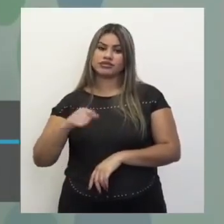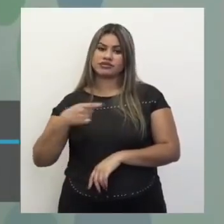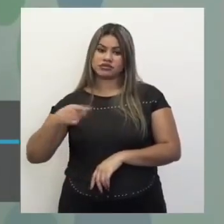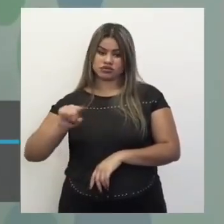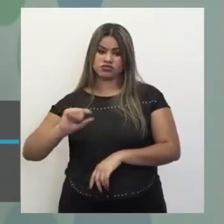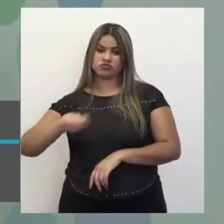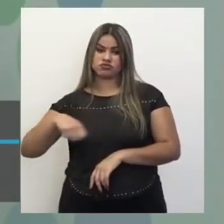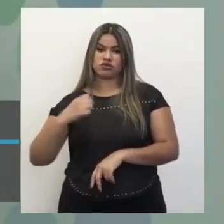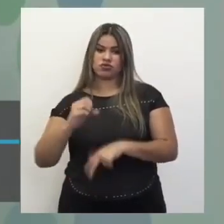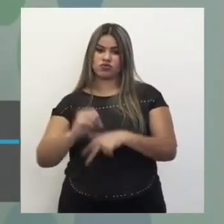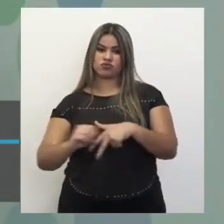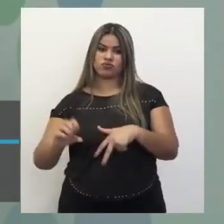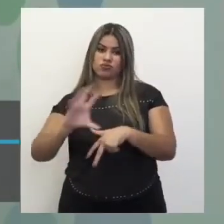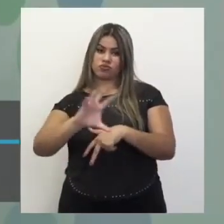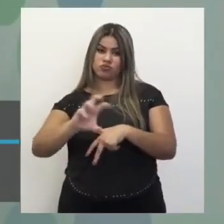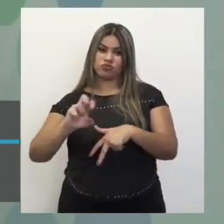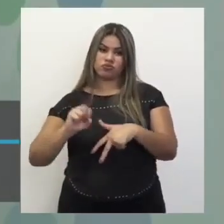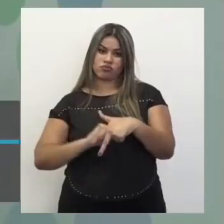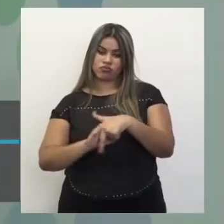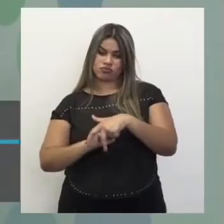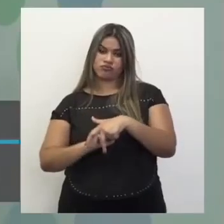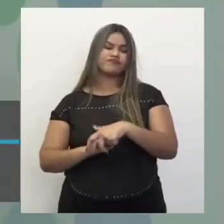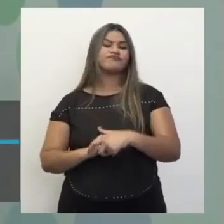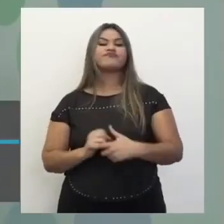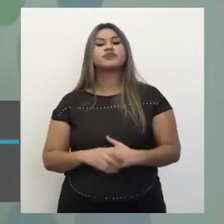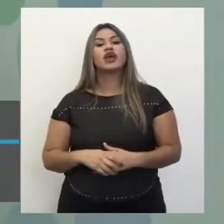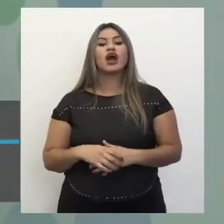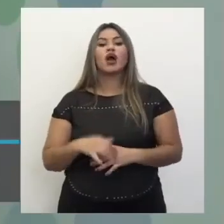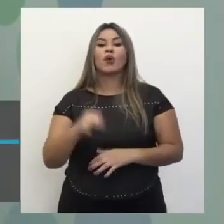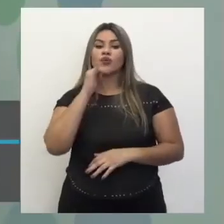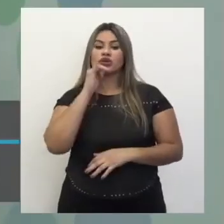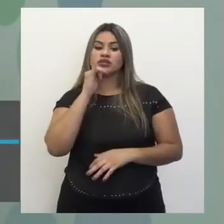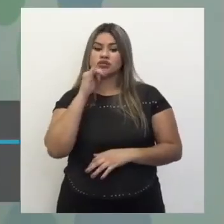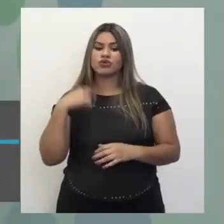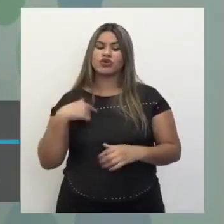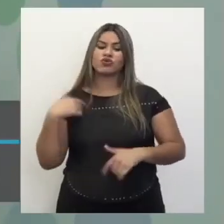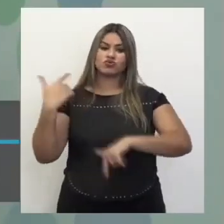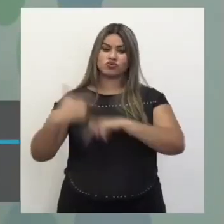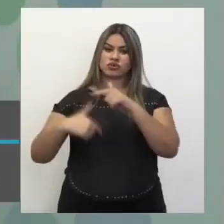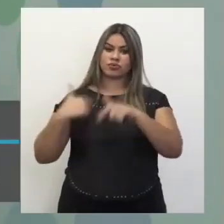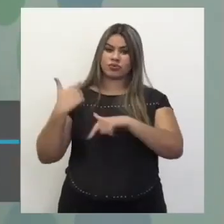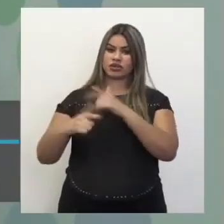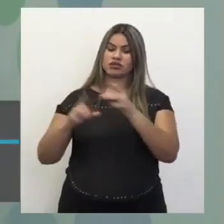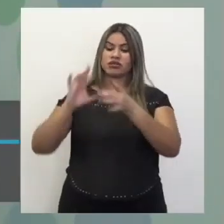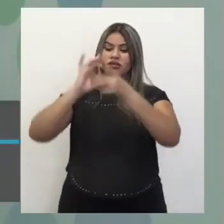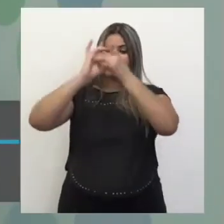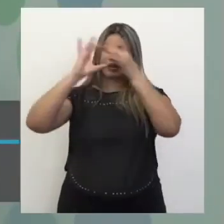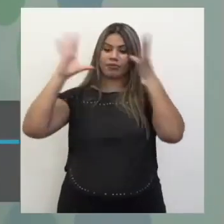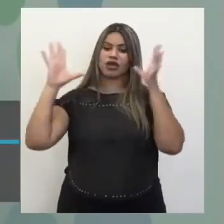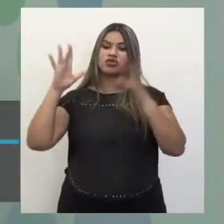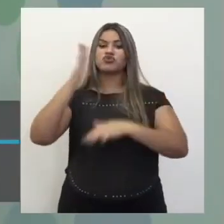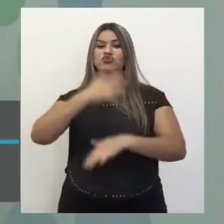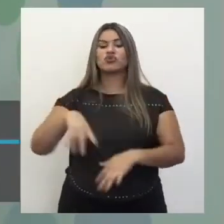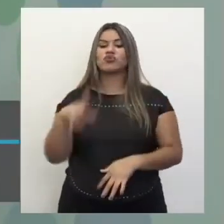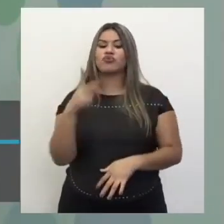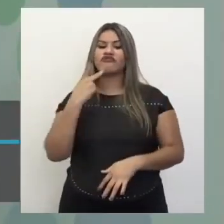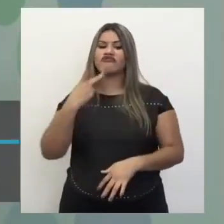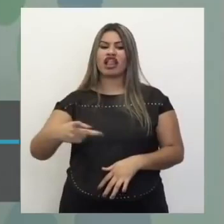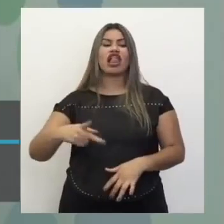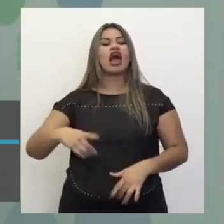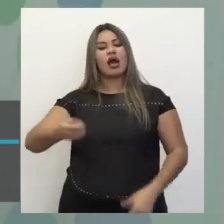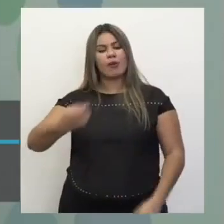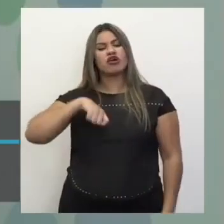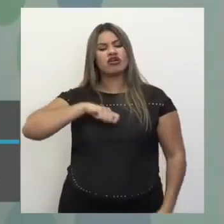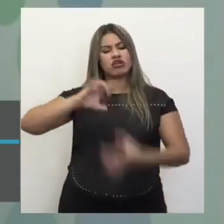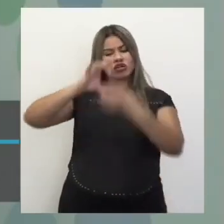eu visto a camisa do tema que eu estou trabalhando. Se eu estivesse trabalhando aqui liberalismo, todo mundo ia falar que eu sou liberal. Se